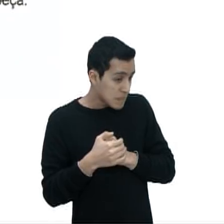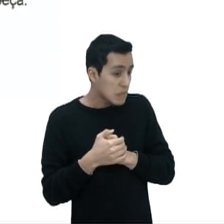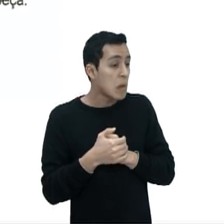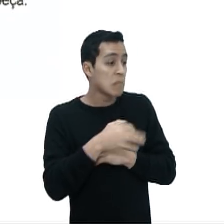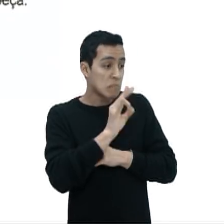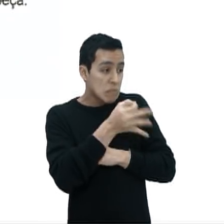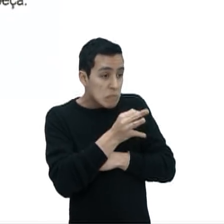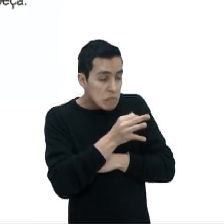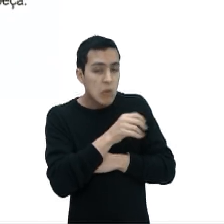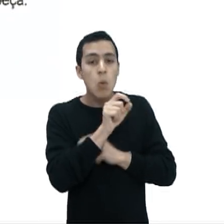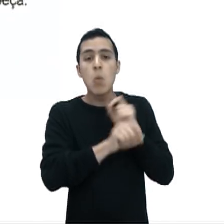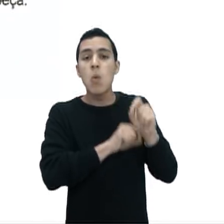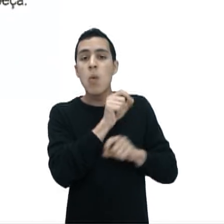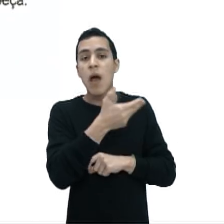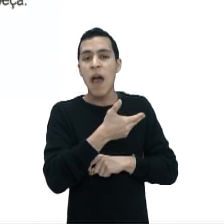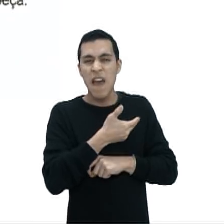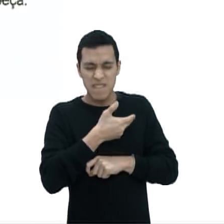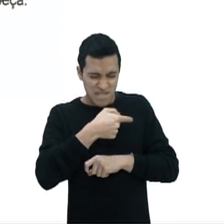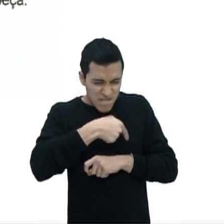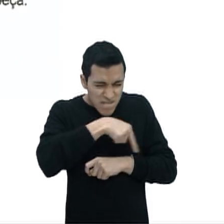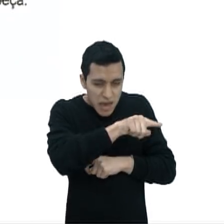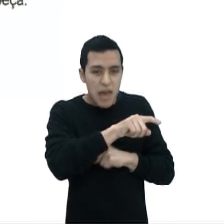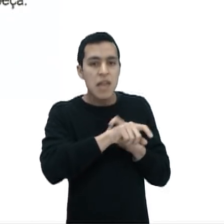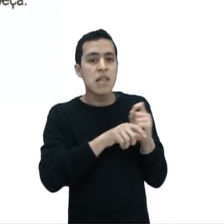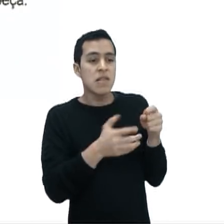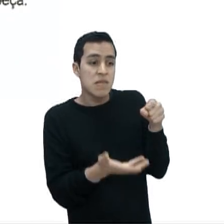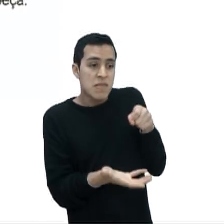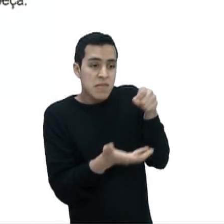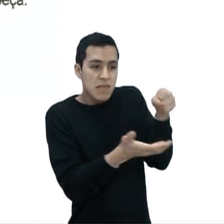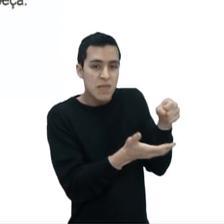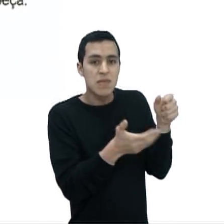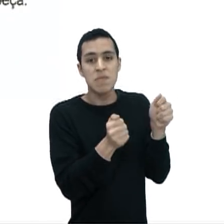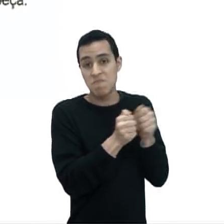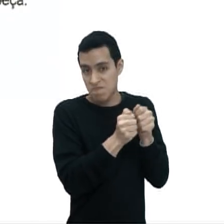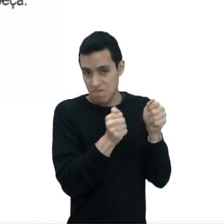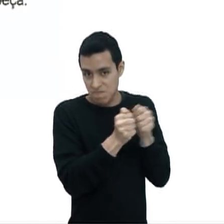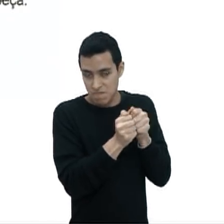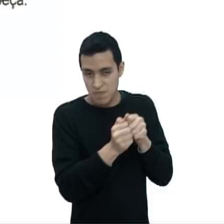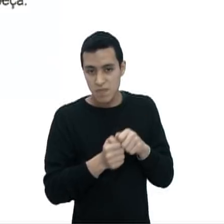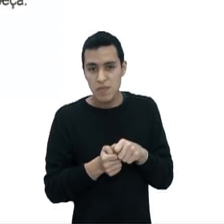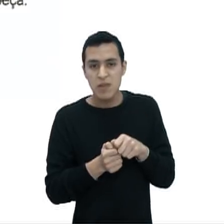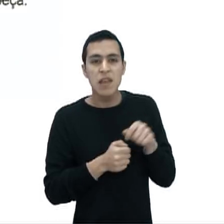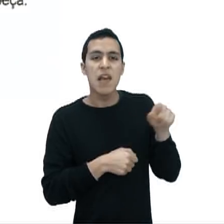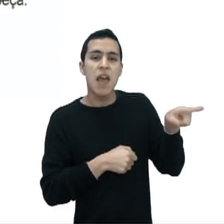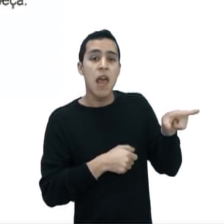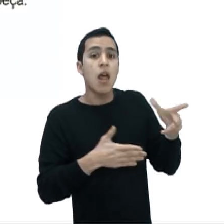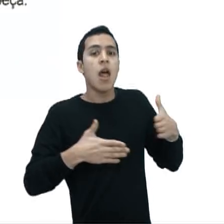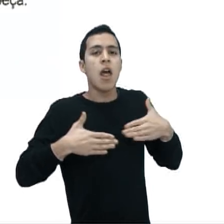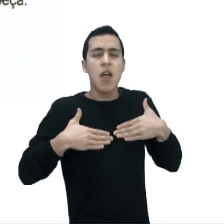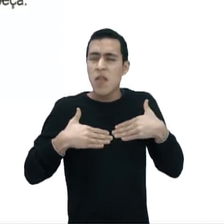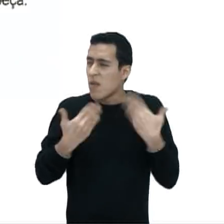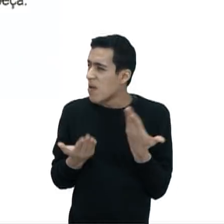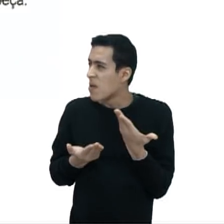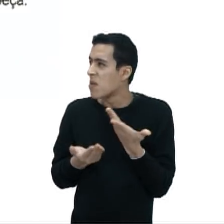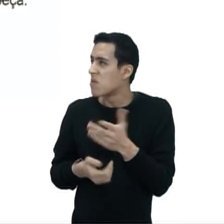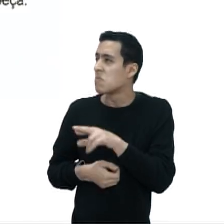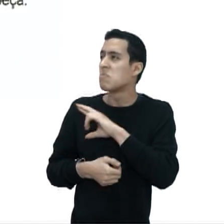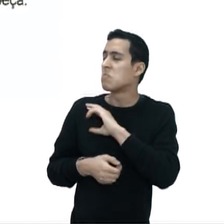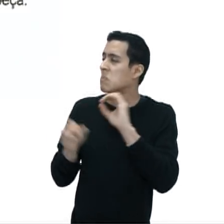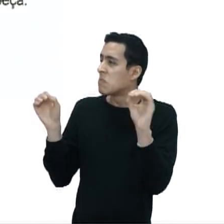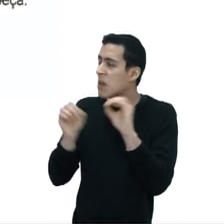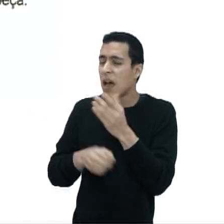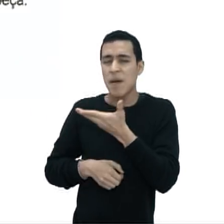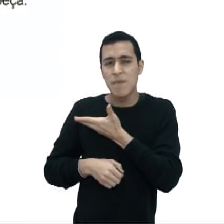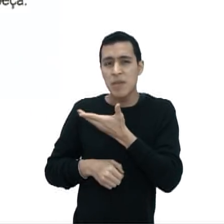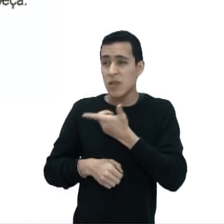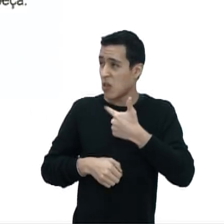é que o compadre bagatela vai à pesca de balde. Bagatela, faz um ar surpreso. Não me diga, amigo Timóteo,